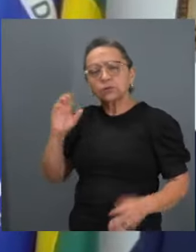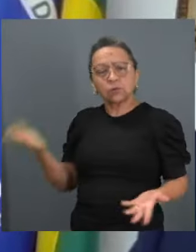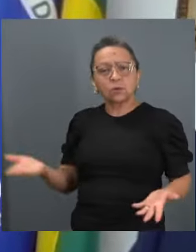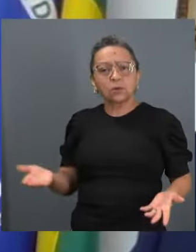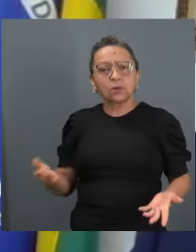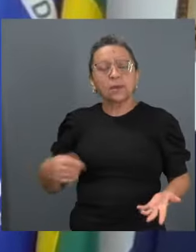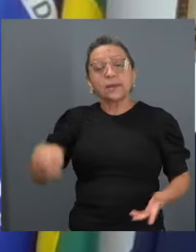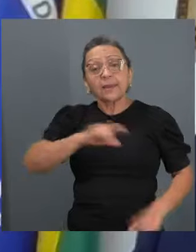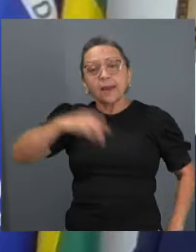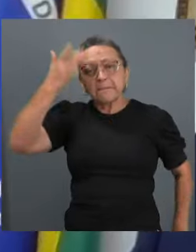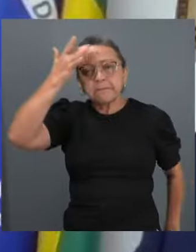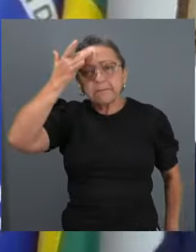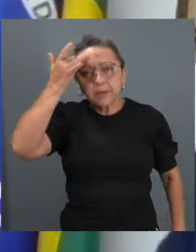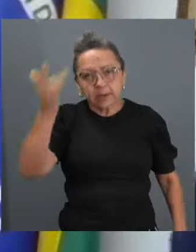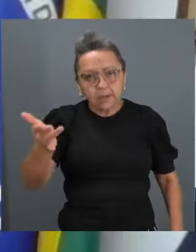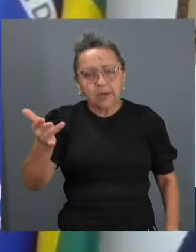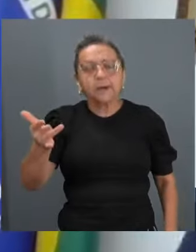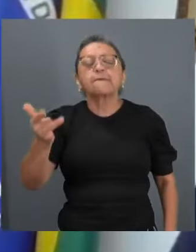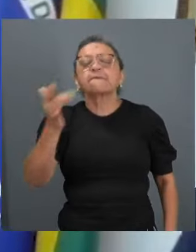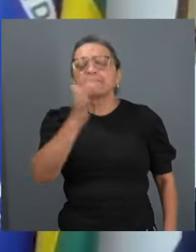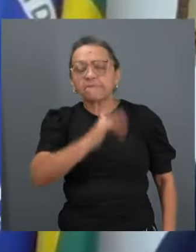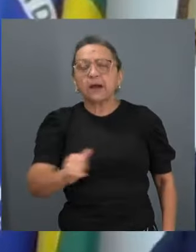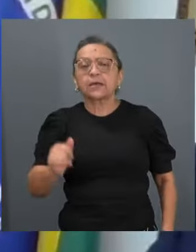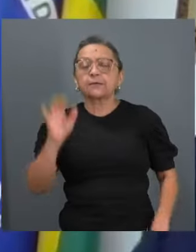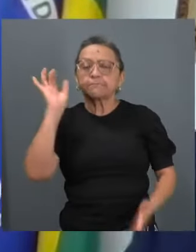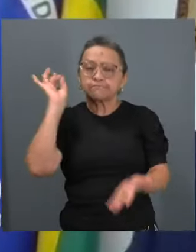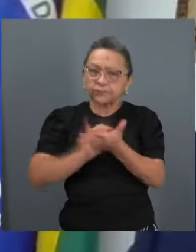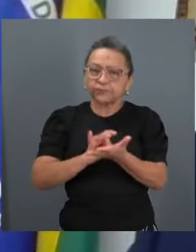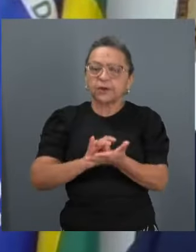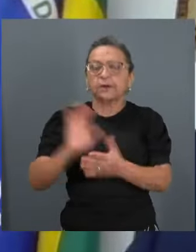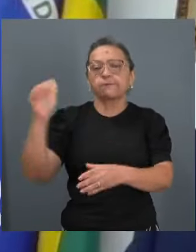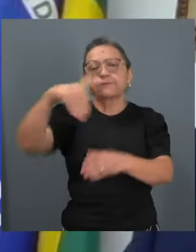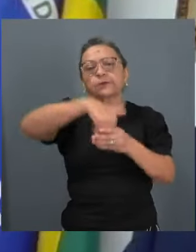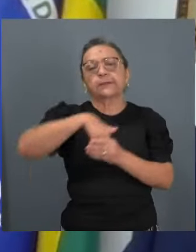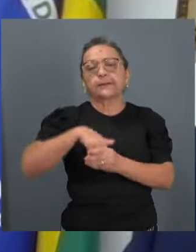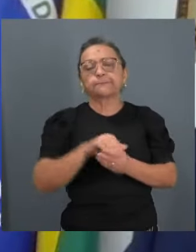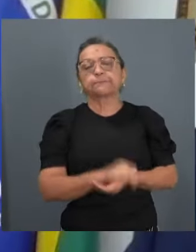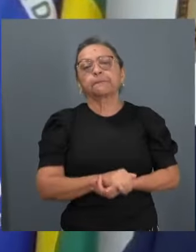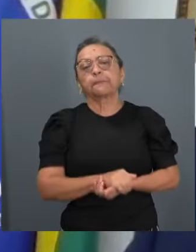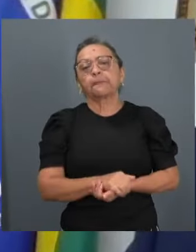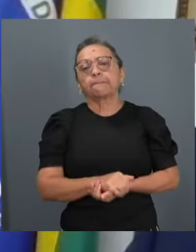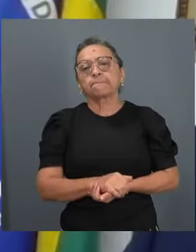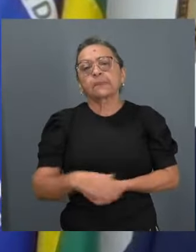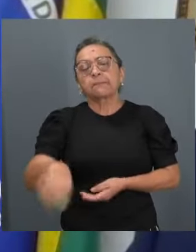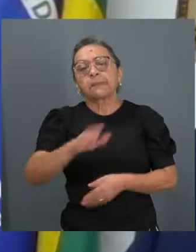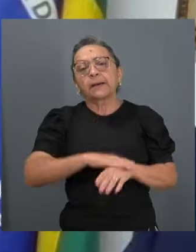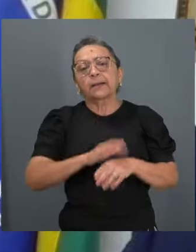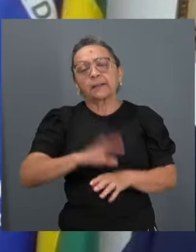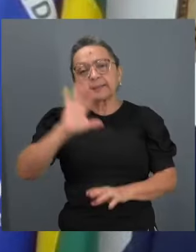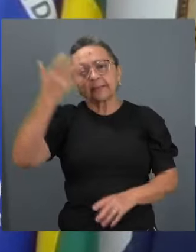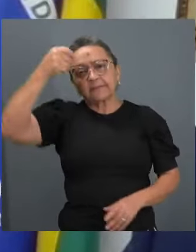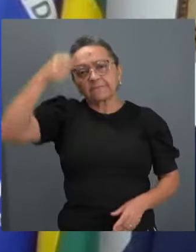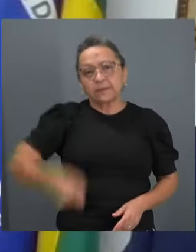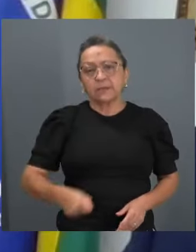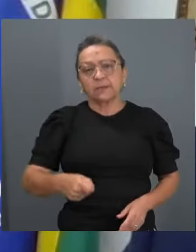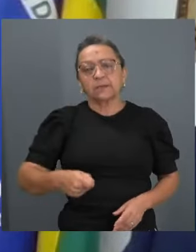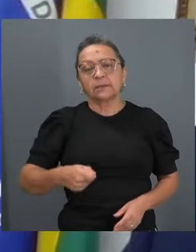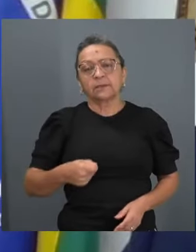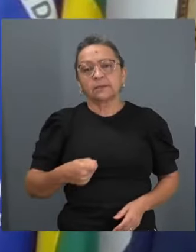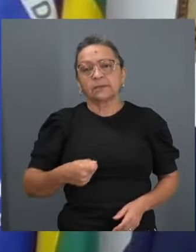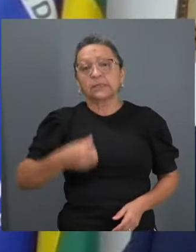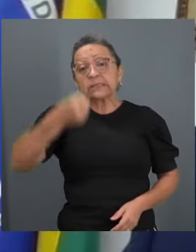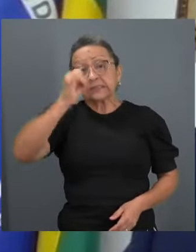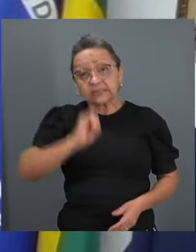que amanhã vai colocar a digital dele para definir se